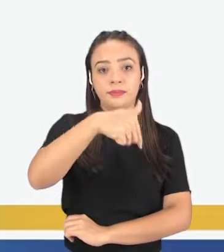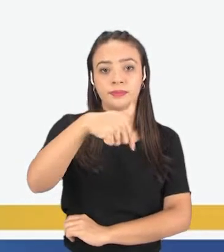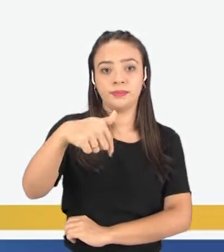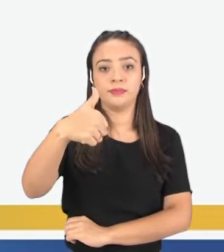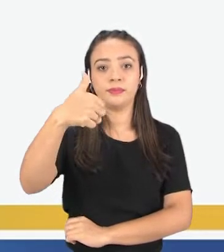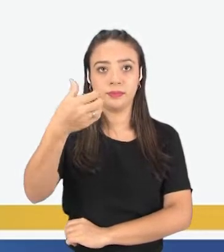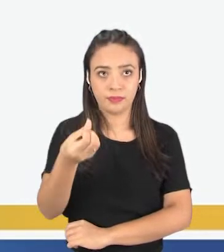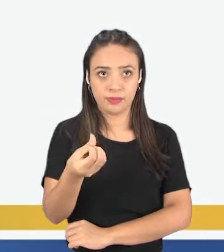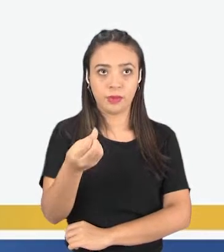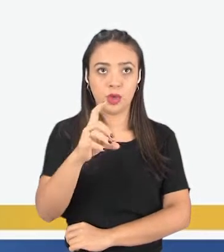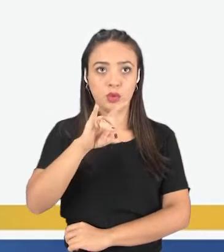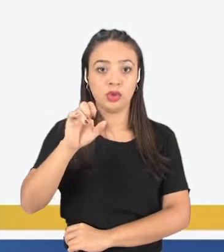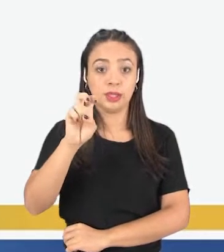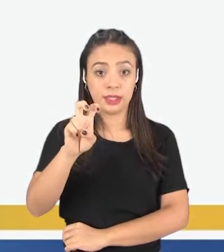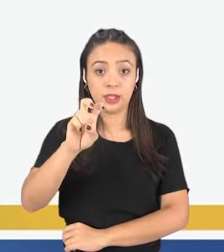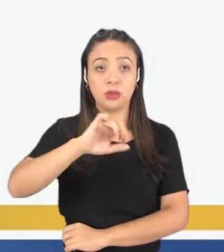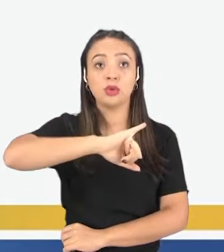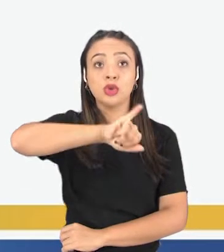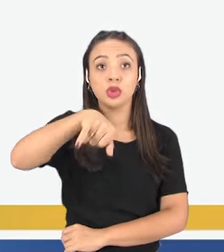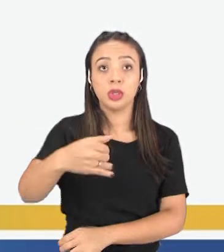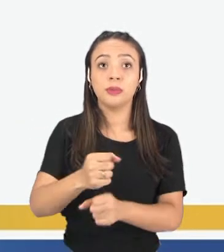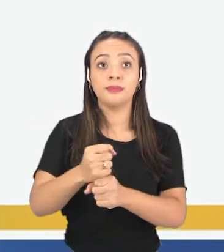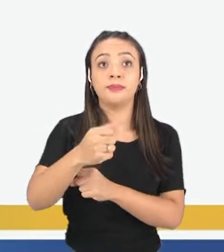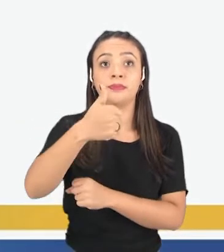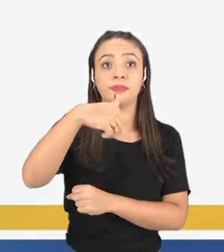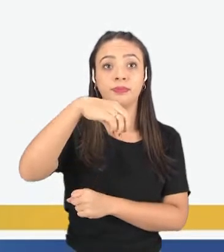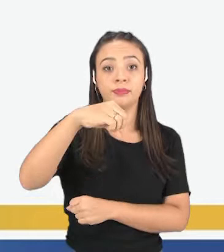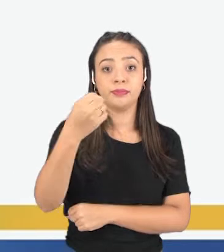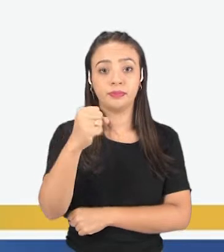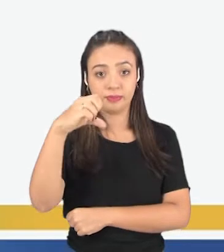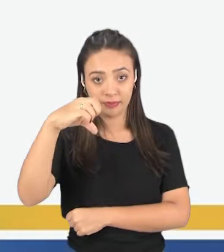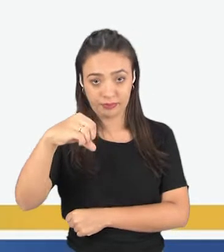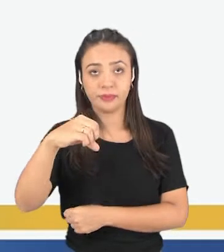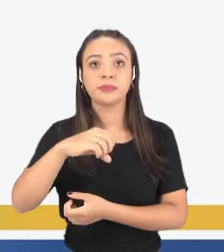7.716, de 5 de novembro de 1989.